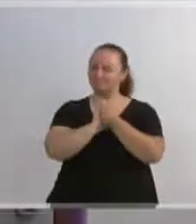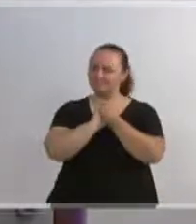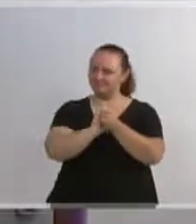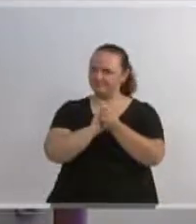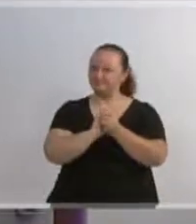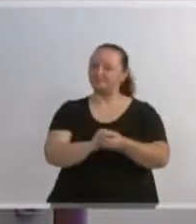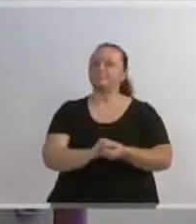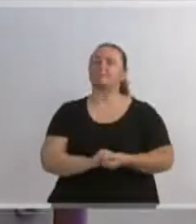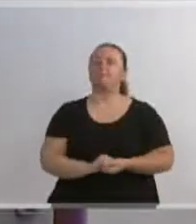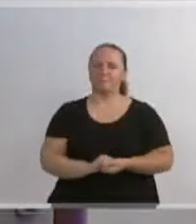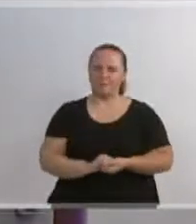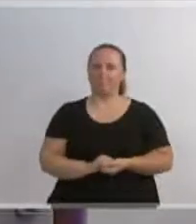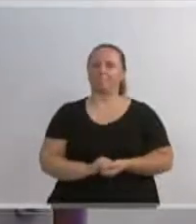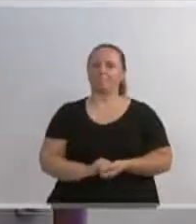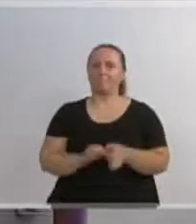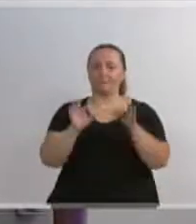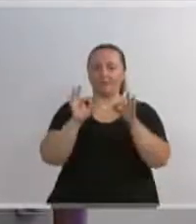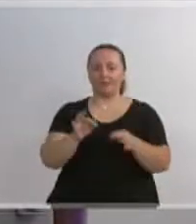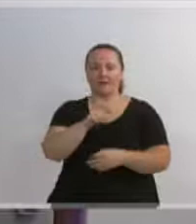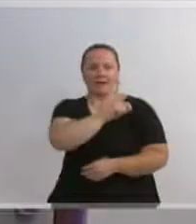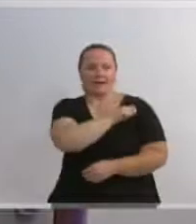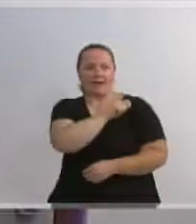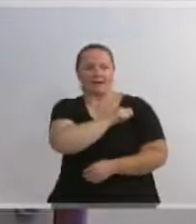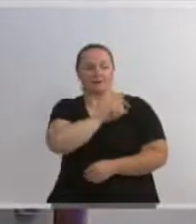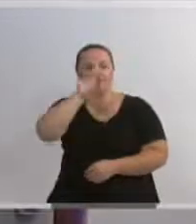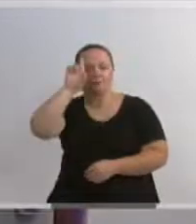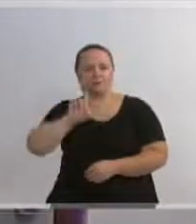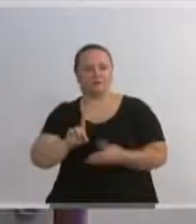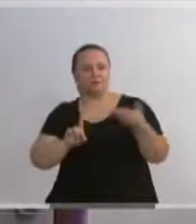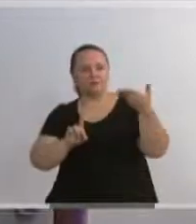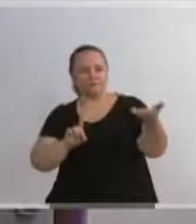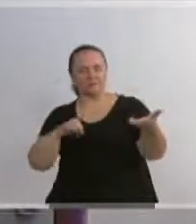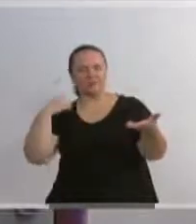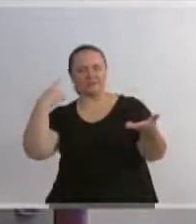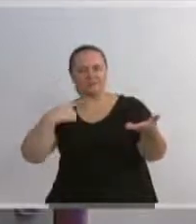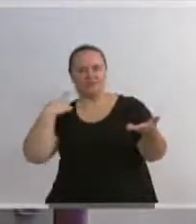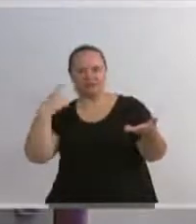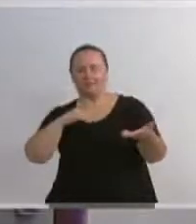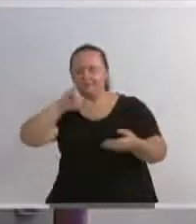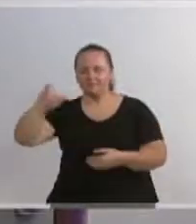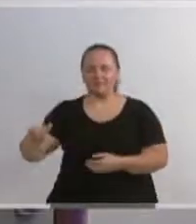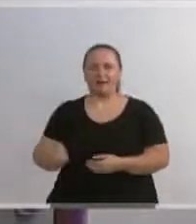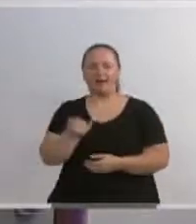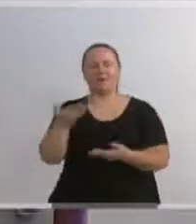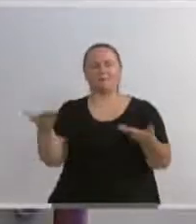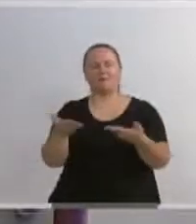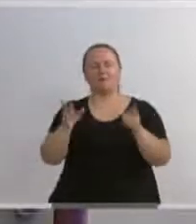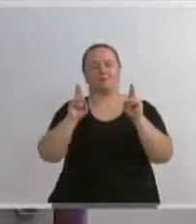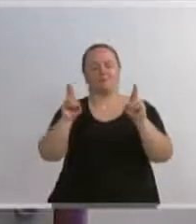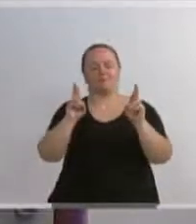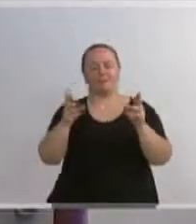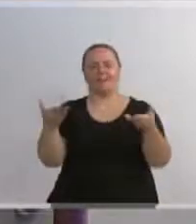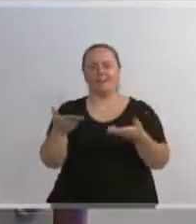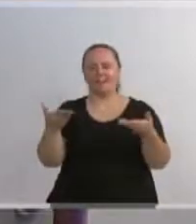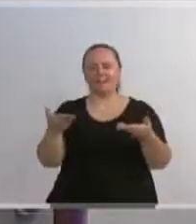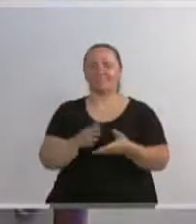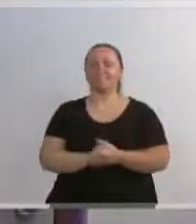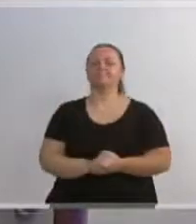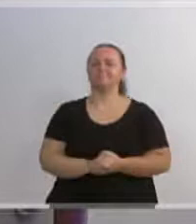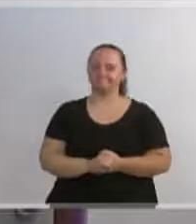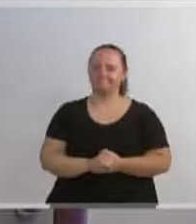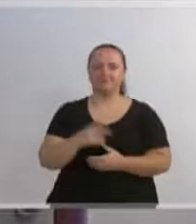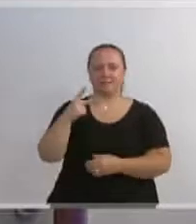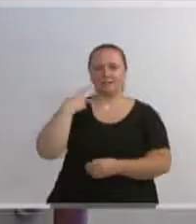E, com certeza, os alunos de direito da FURB, do sétimo semestre, tomara que fosse proveitosa essa tarde aqui para vocês hoje. E todos os vereadores